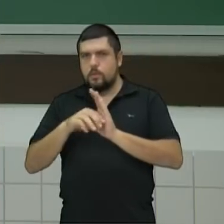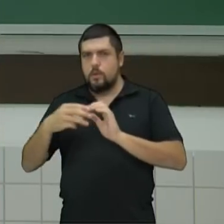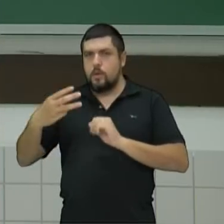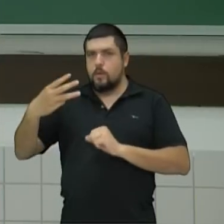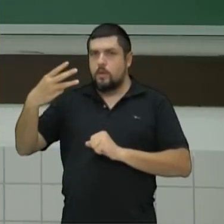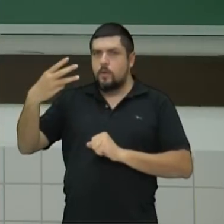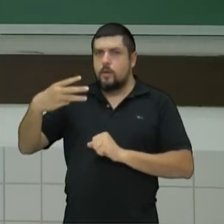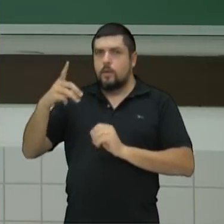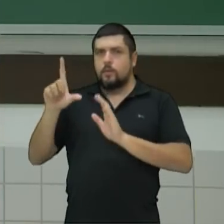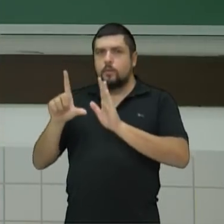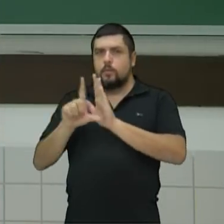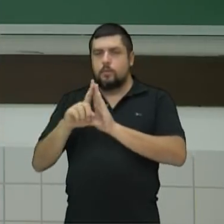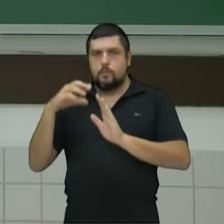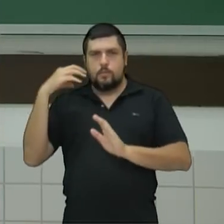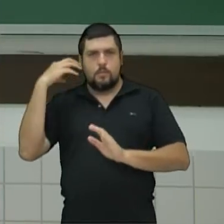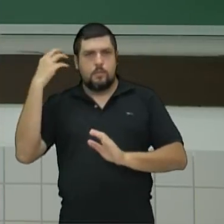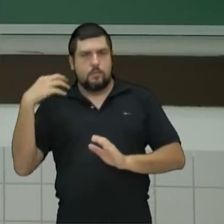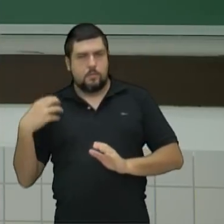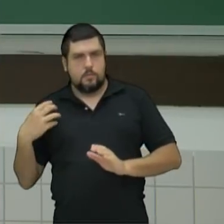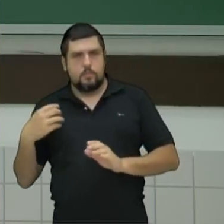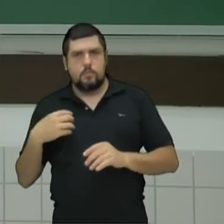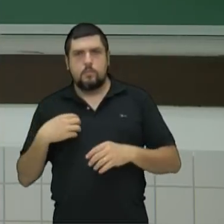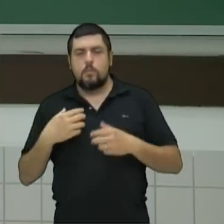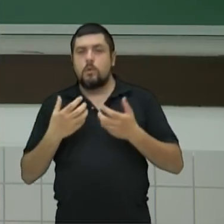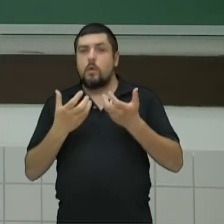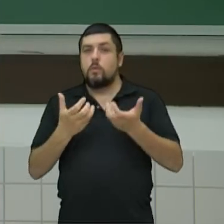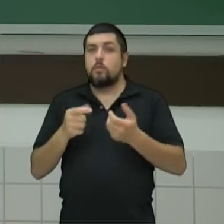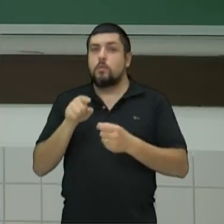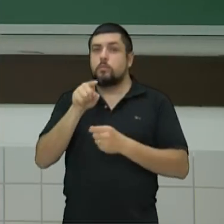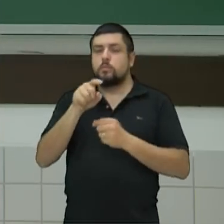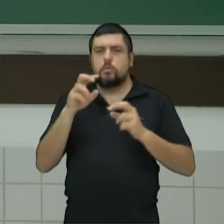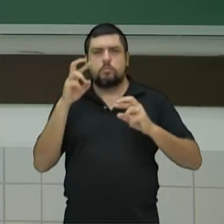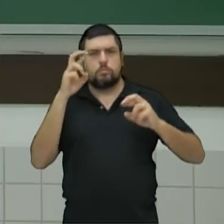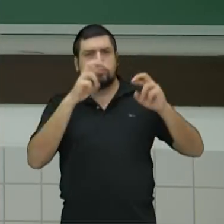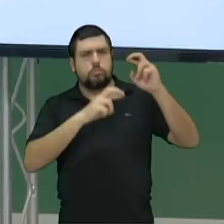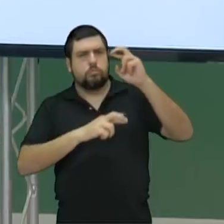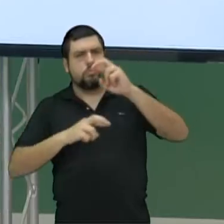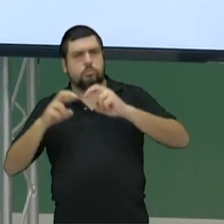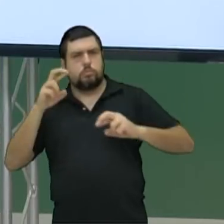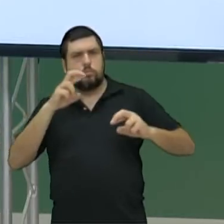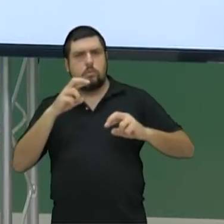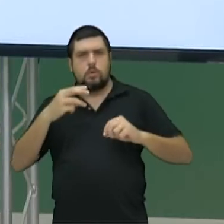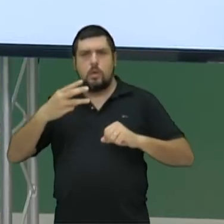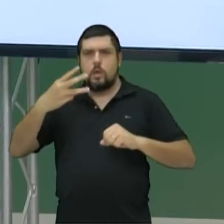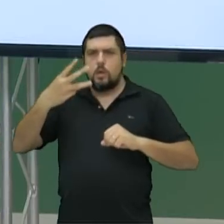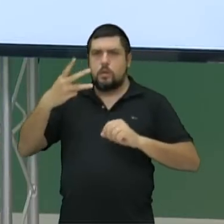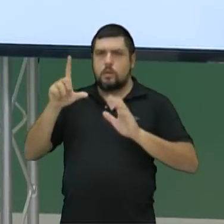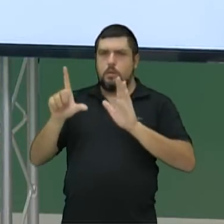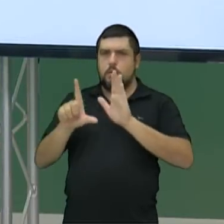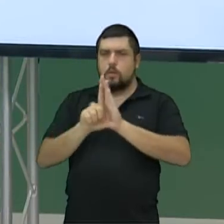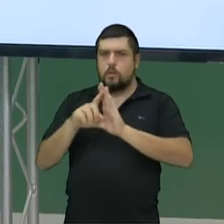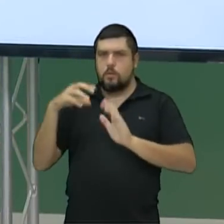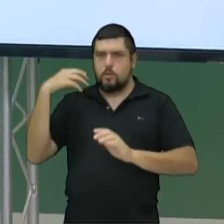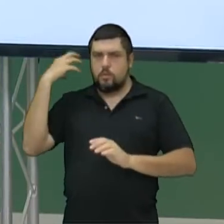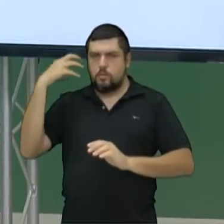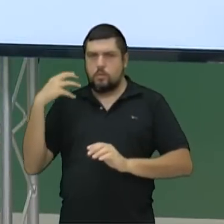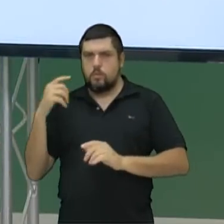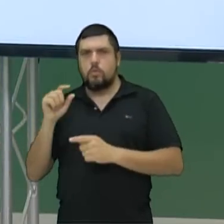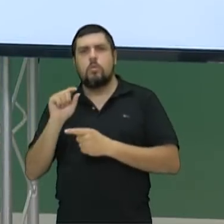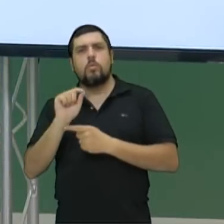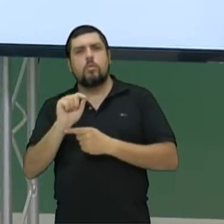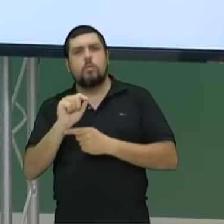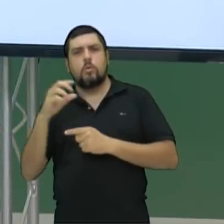lei de Newton. Primeira coisa, eu quero que vocês analisem o conceito de terceira lei de Newton, que ela fala aquela ideia de ação